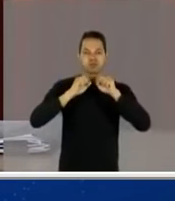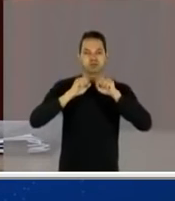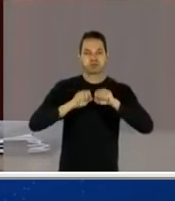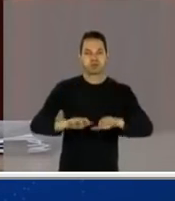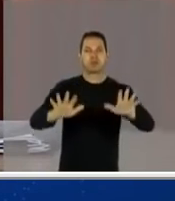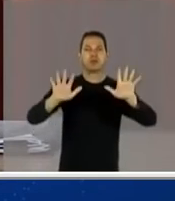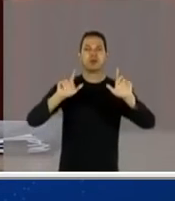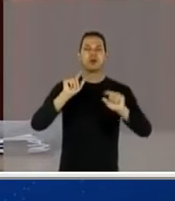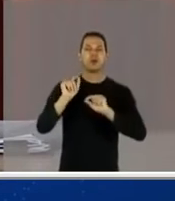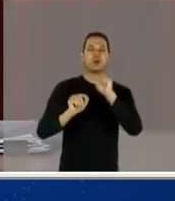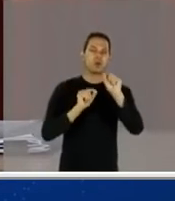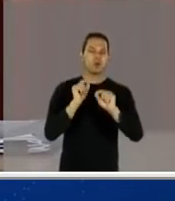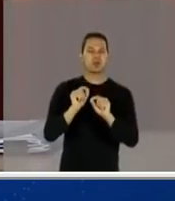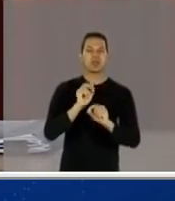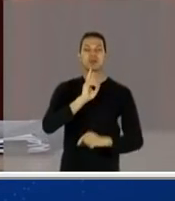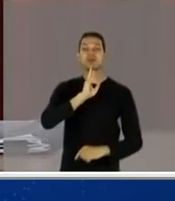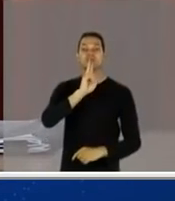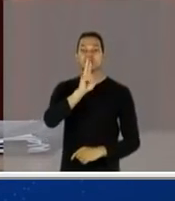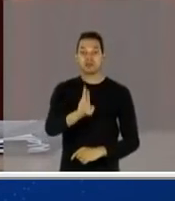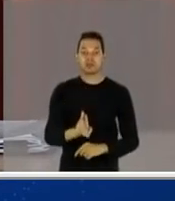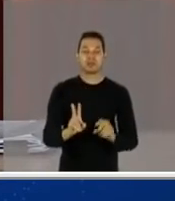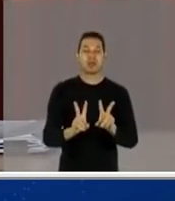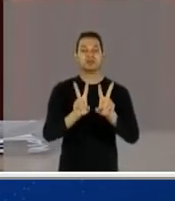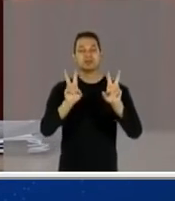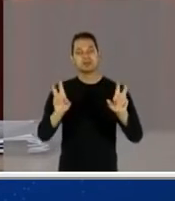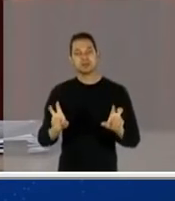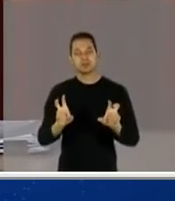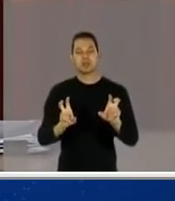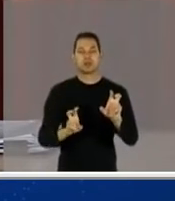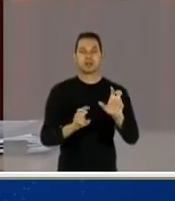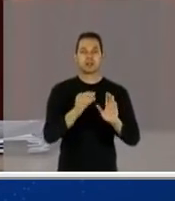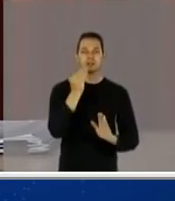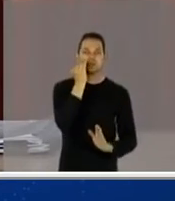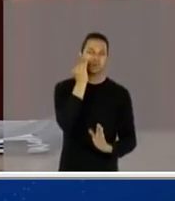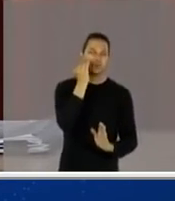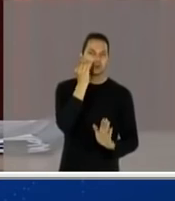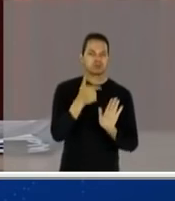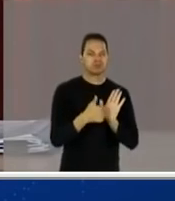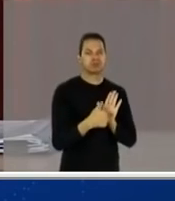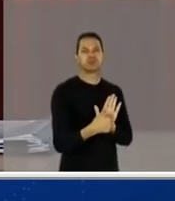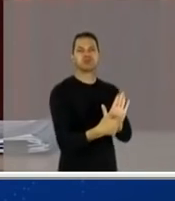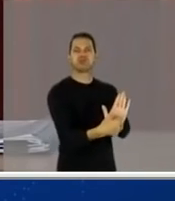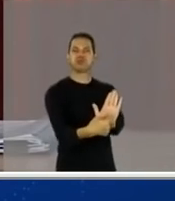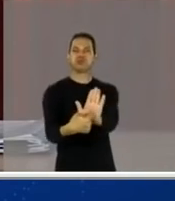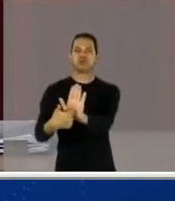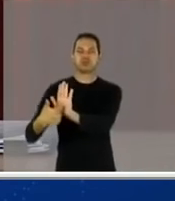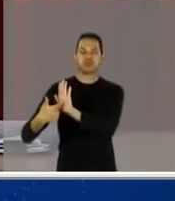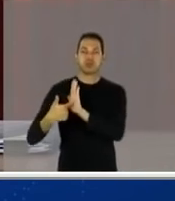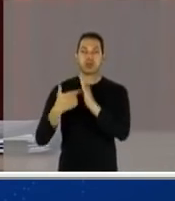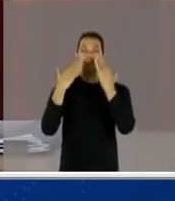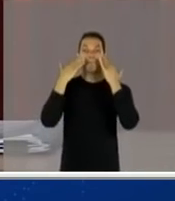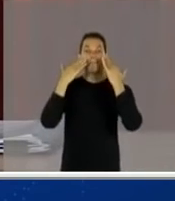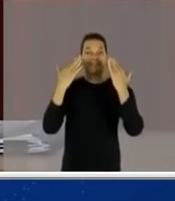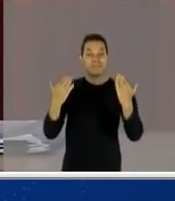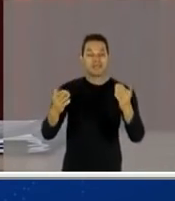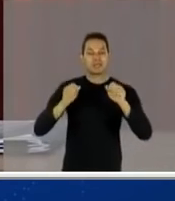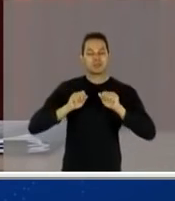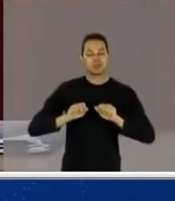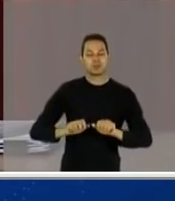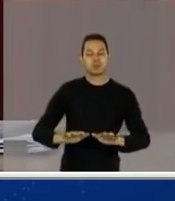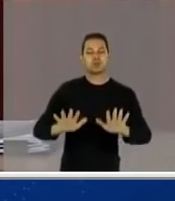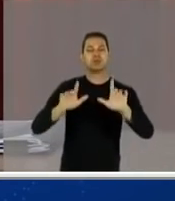trocadilho essa brincadeirinha não sei o que que ele quis os cantores Engraçado não conseguiu que tem trata das eleições são forças